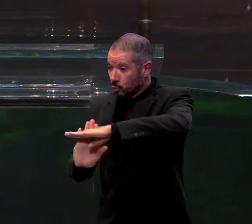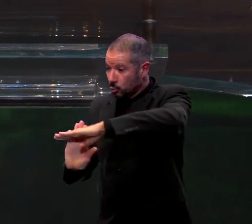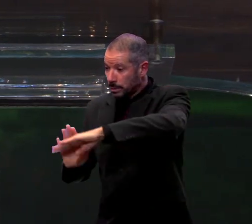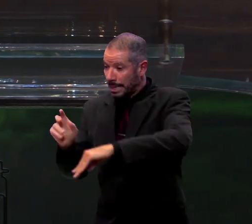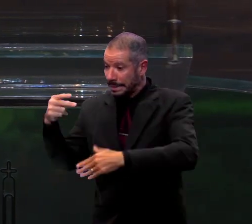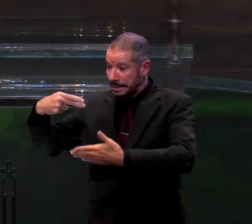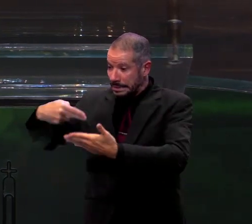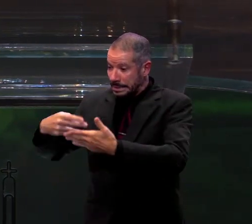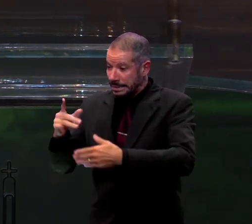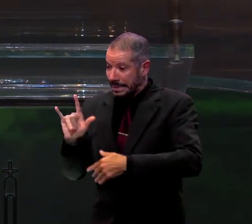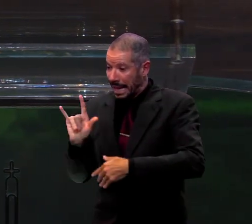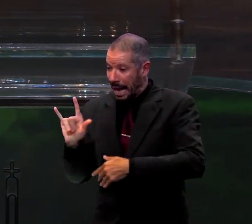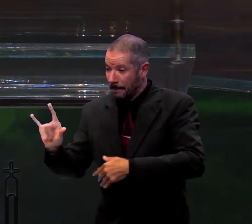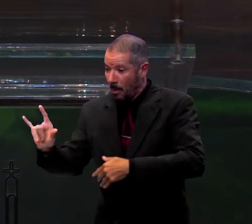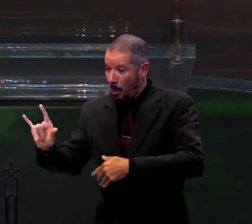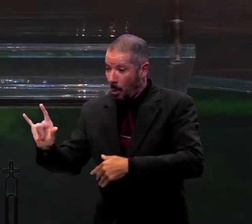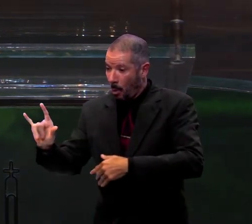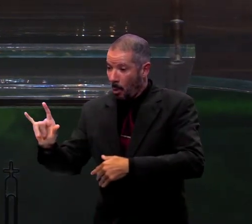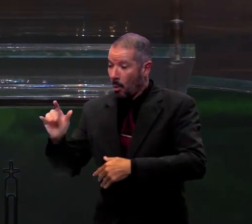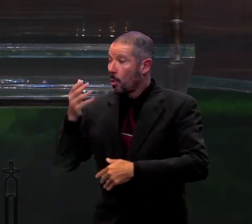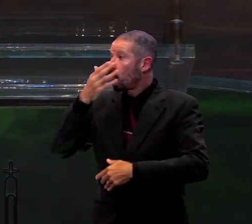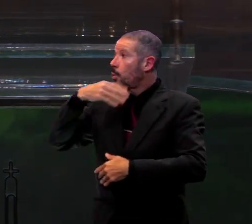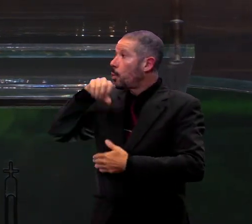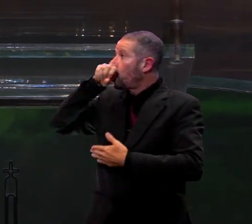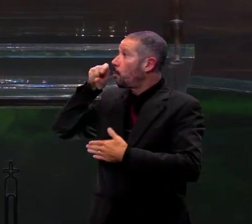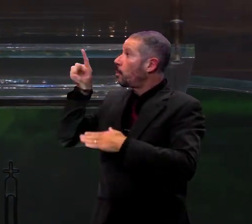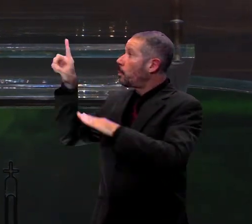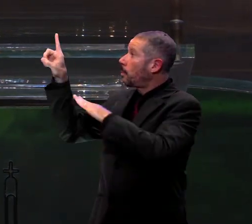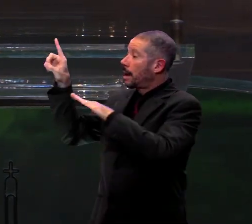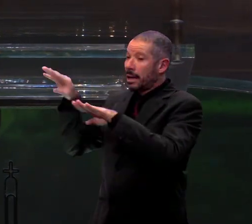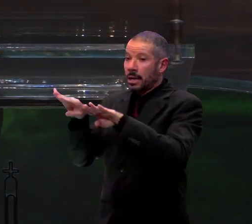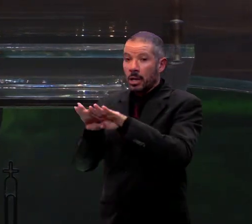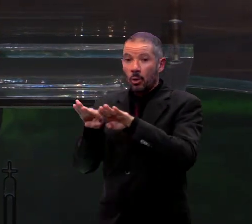com amor do Pai,